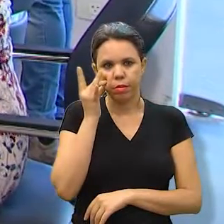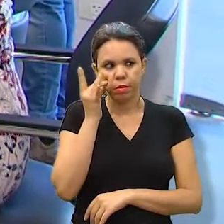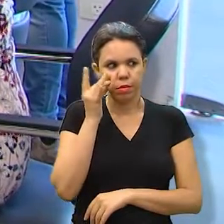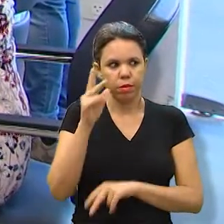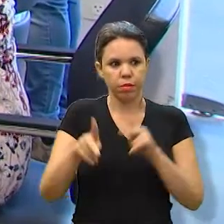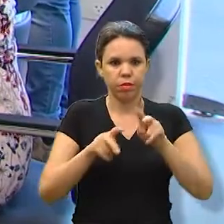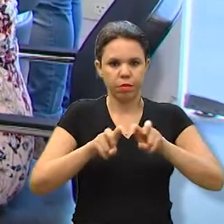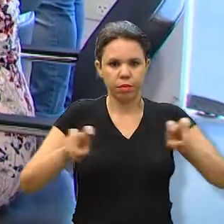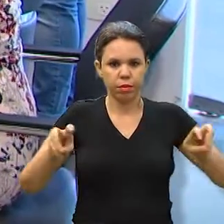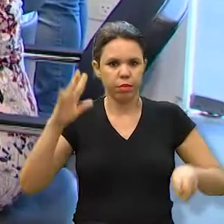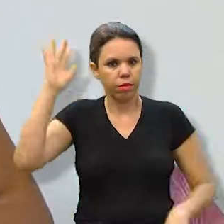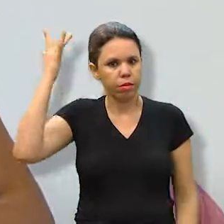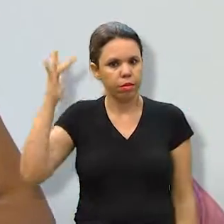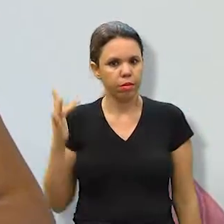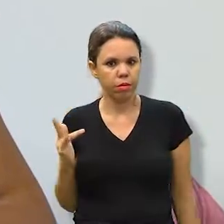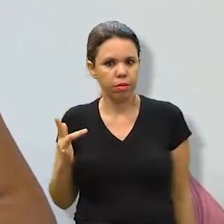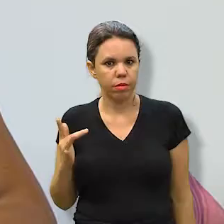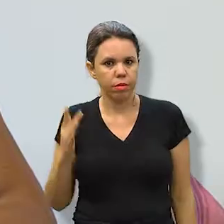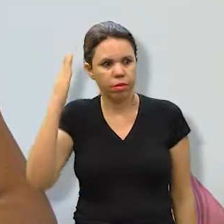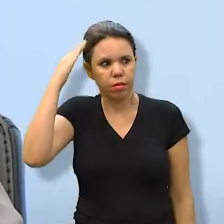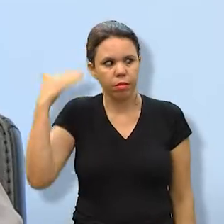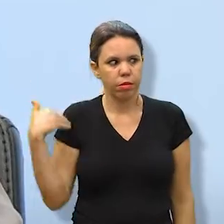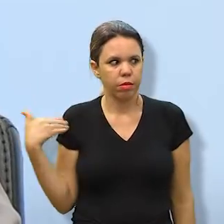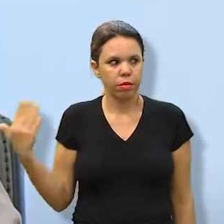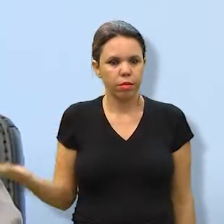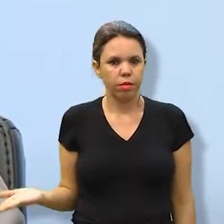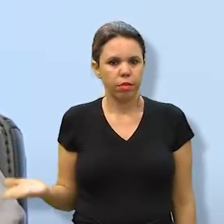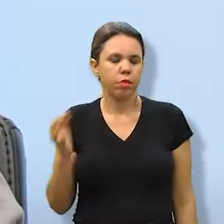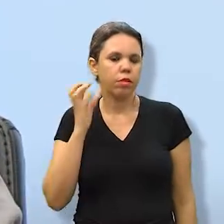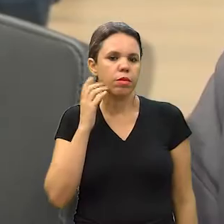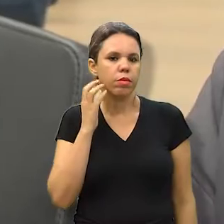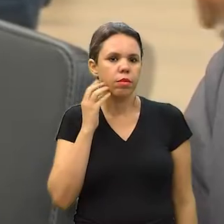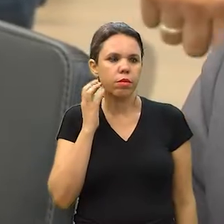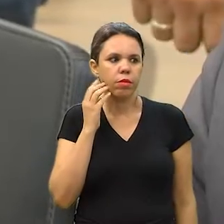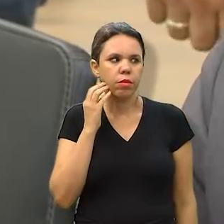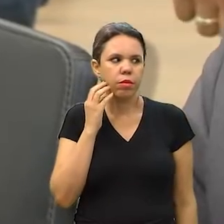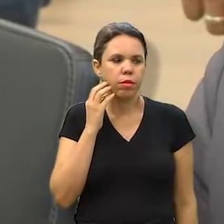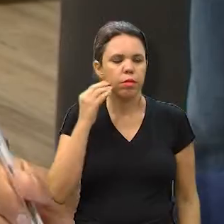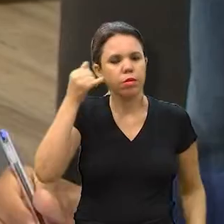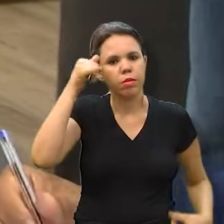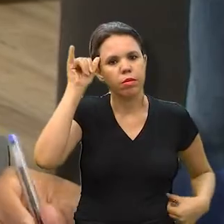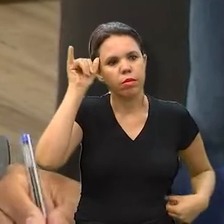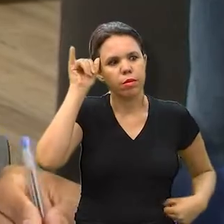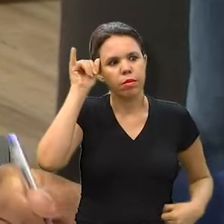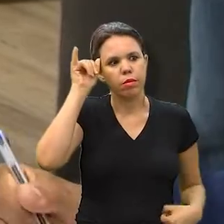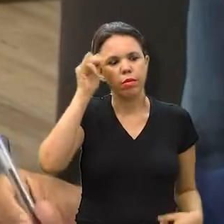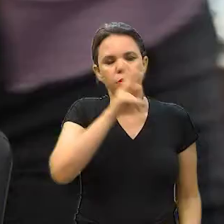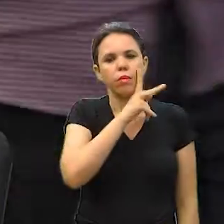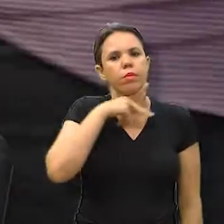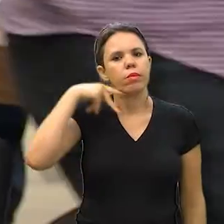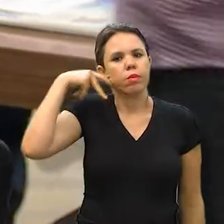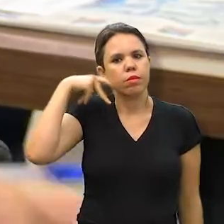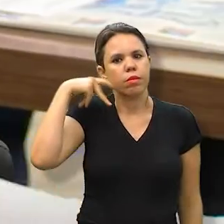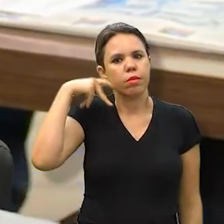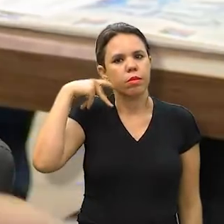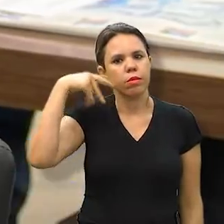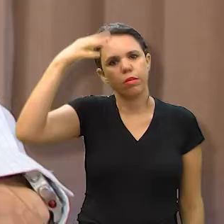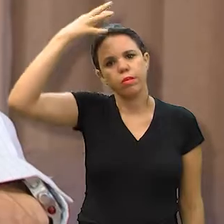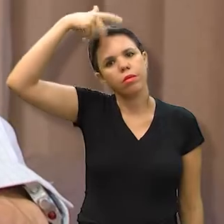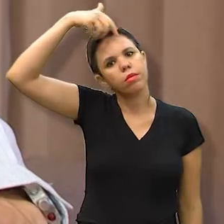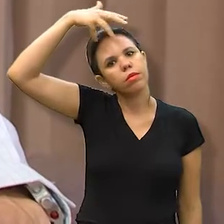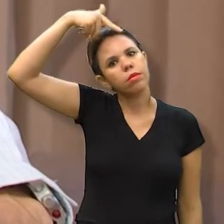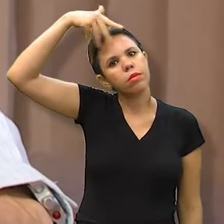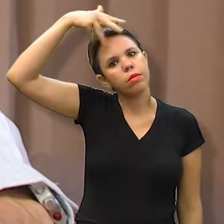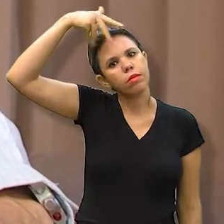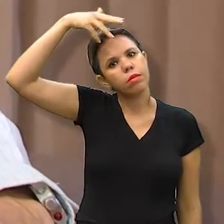na presença dos demais membros Guida Calisto Débora Palermo Igor Diego Paulo Búfalo Hermínio